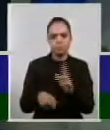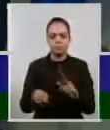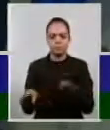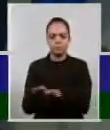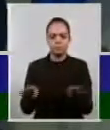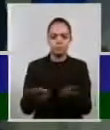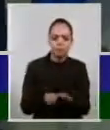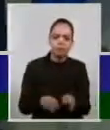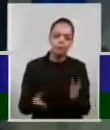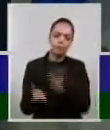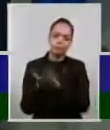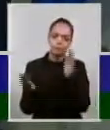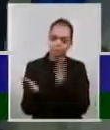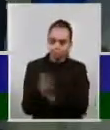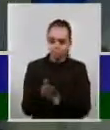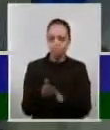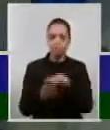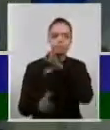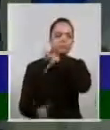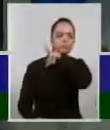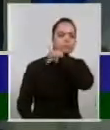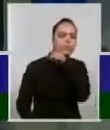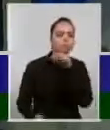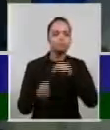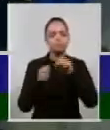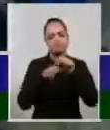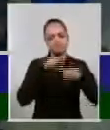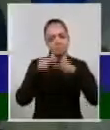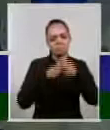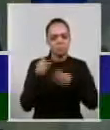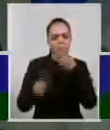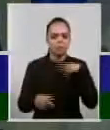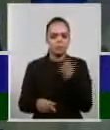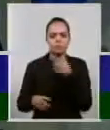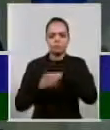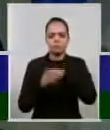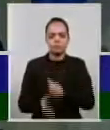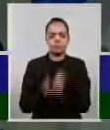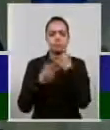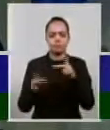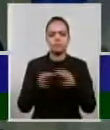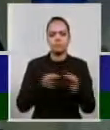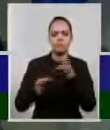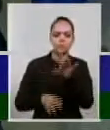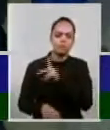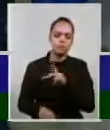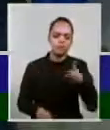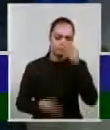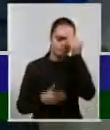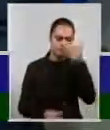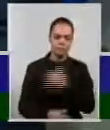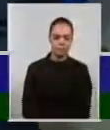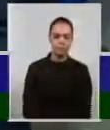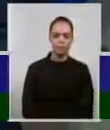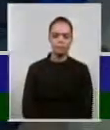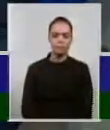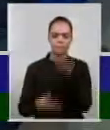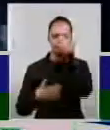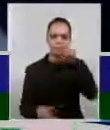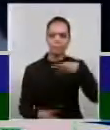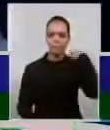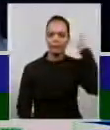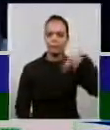do Rio Magalhães. Então, parabéns, Odelmo, que foi um trabalho brilhante, e votamos favorável sim a esse projeto. É só, senhor presidente, muito obrigado.